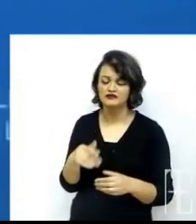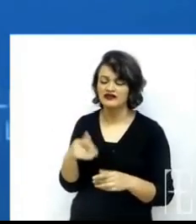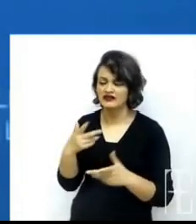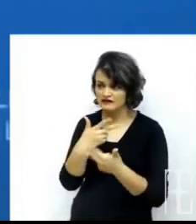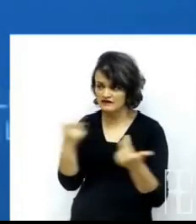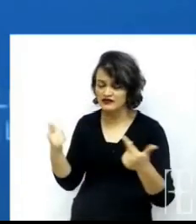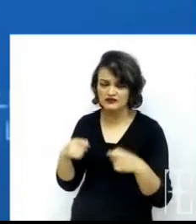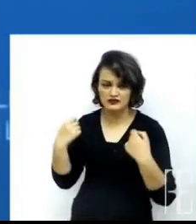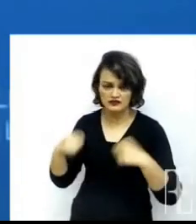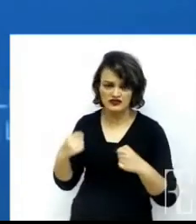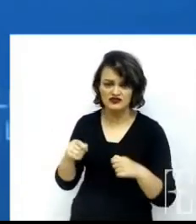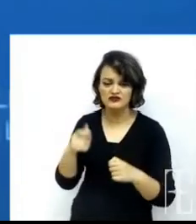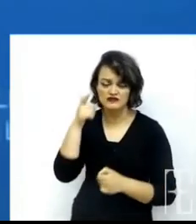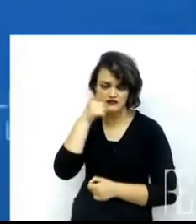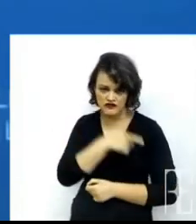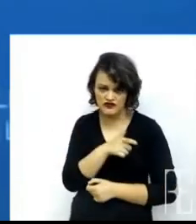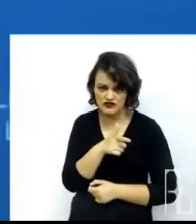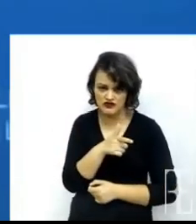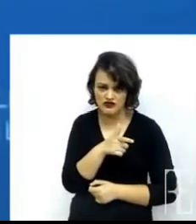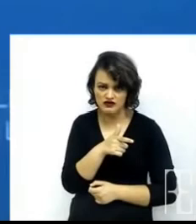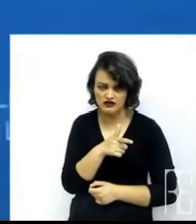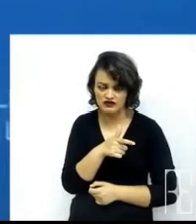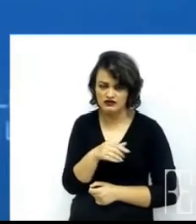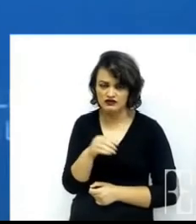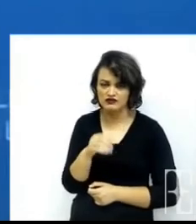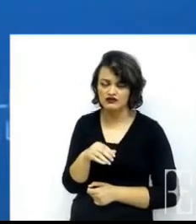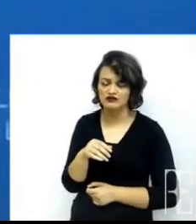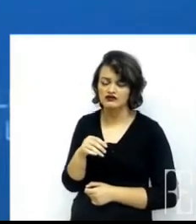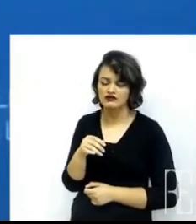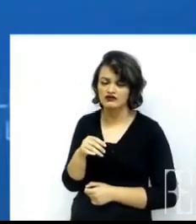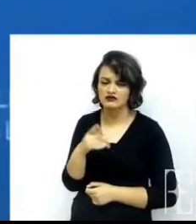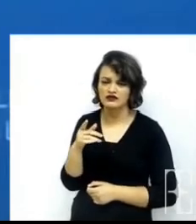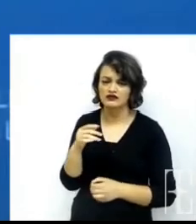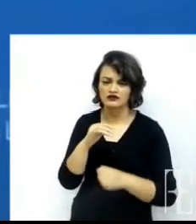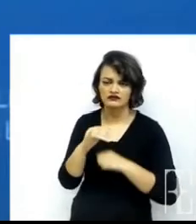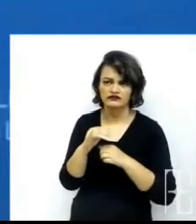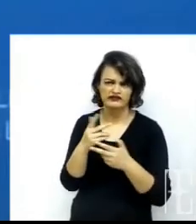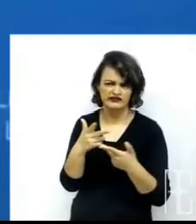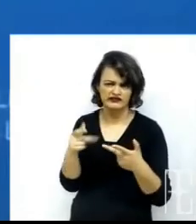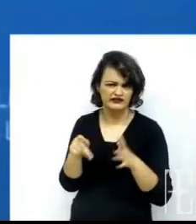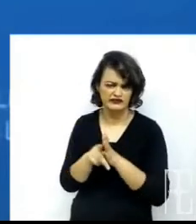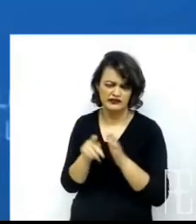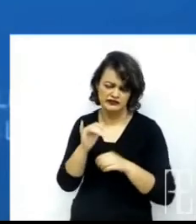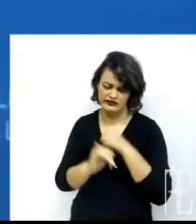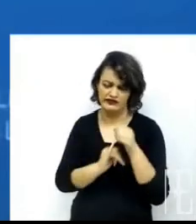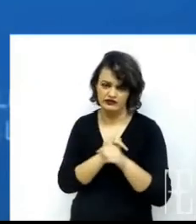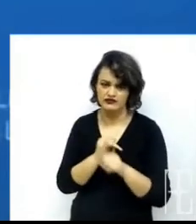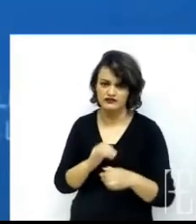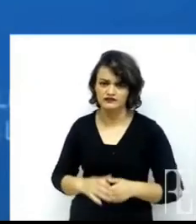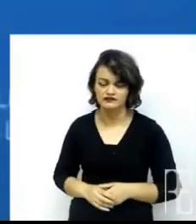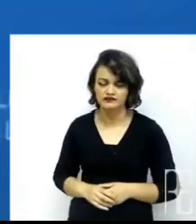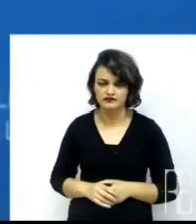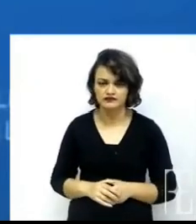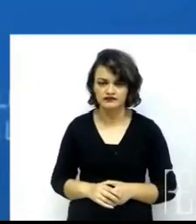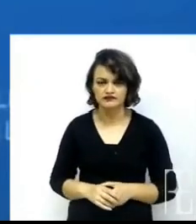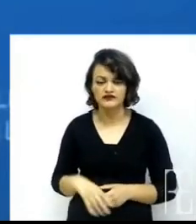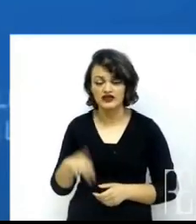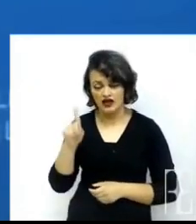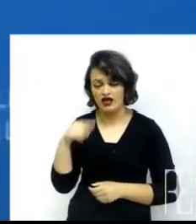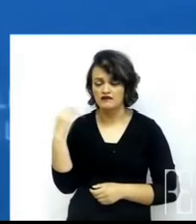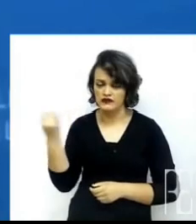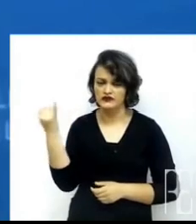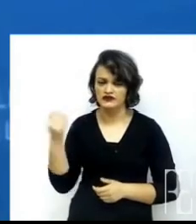demanda por conexão backhaul e backbone de fibra. Isso também é